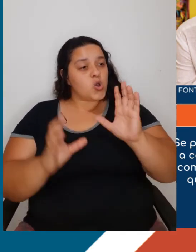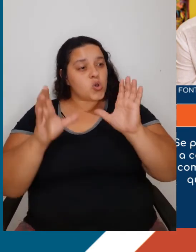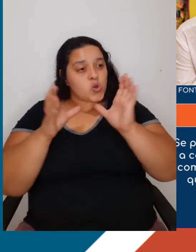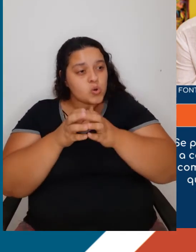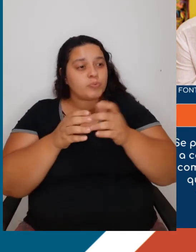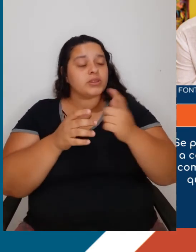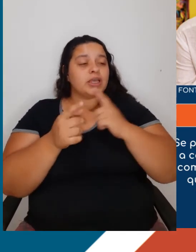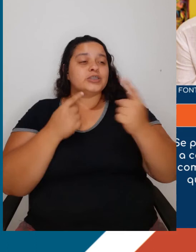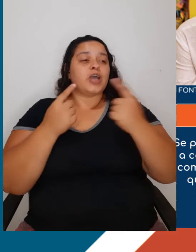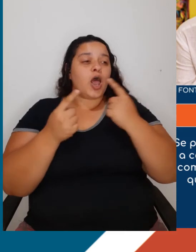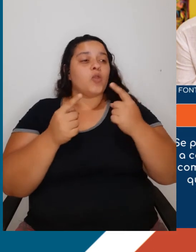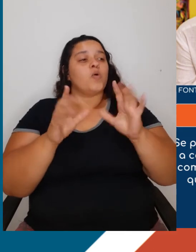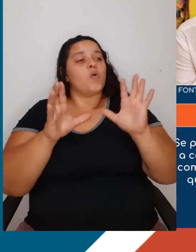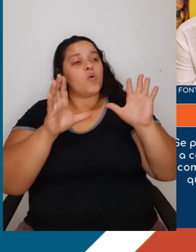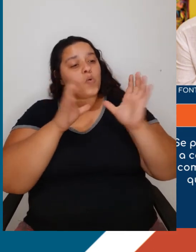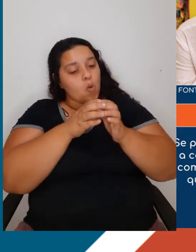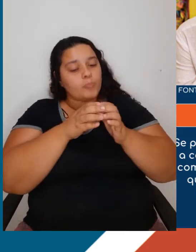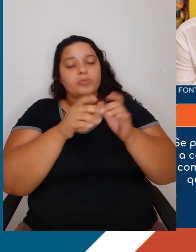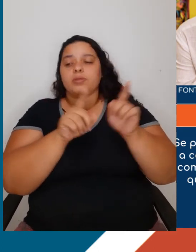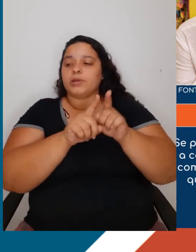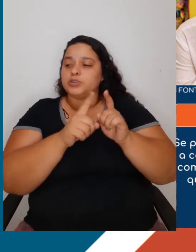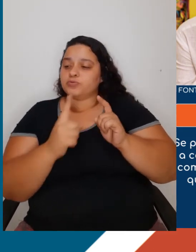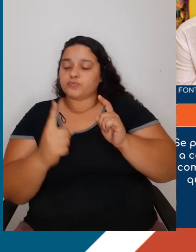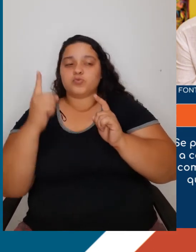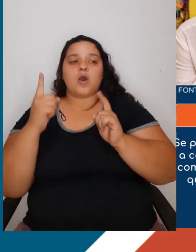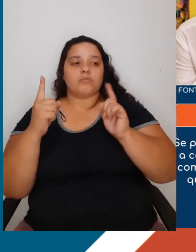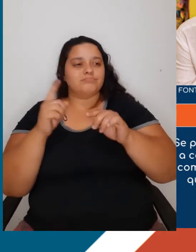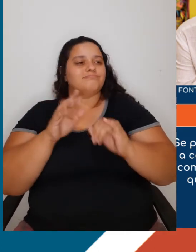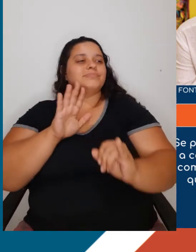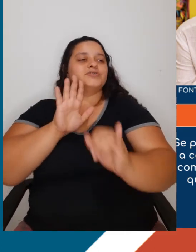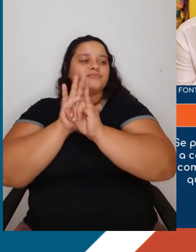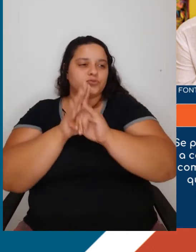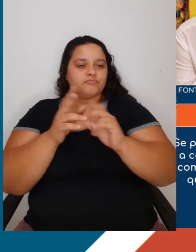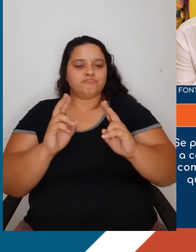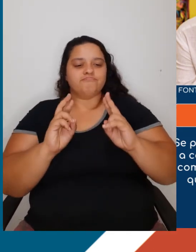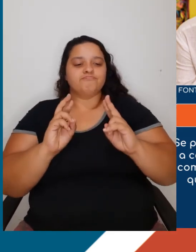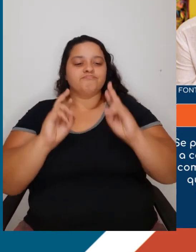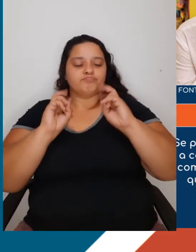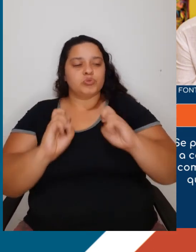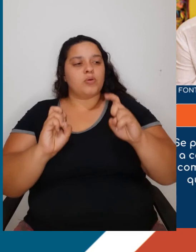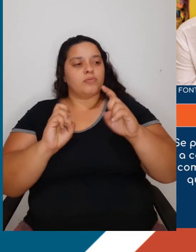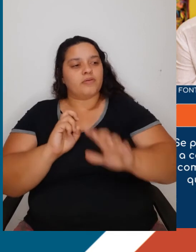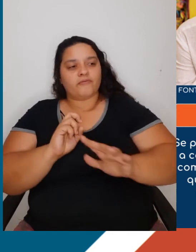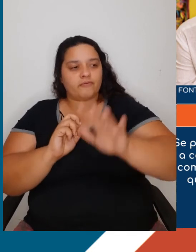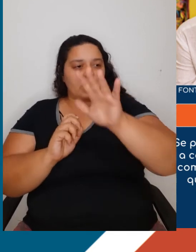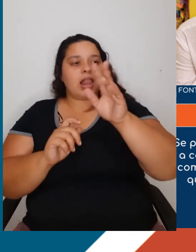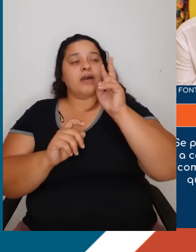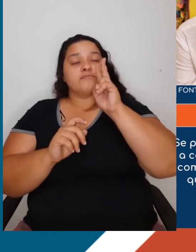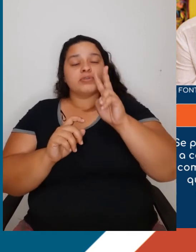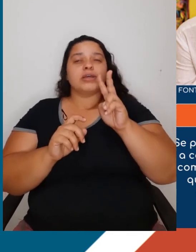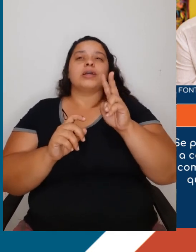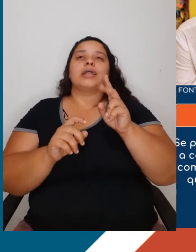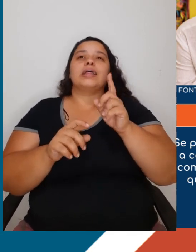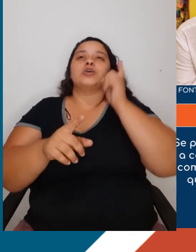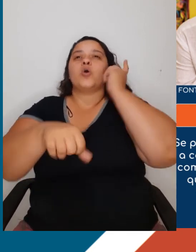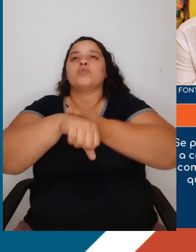por apresentar um diálogo entre o coletivo e o individual a partir da identificação com a periferia, refletindo sobre as